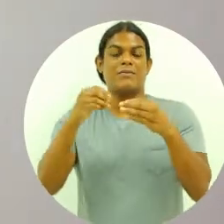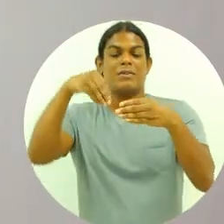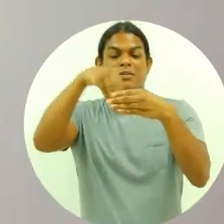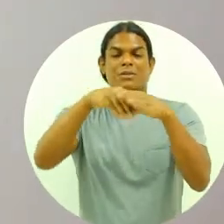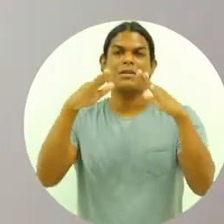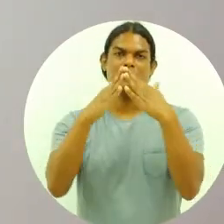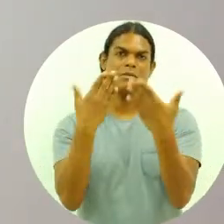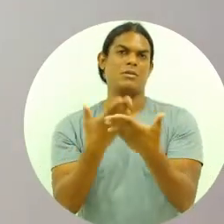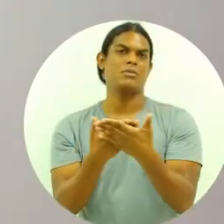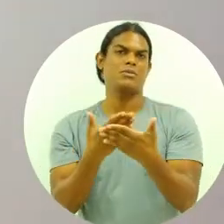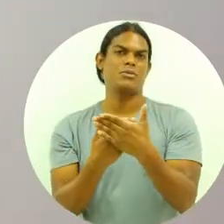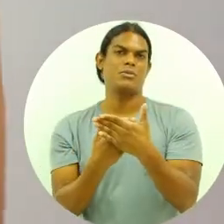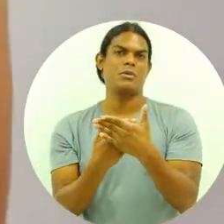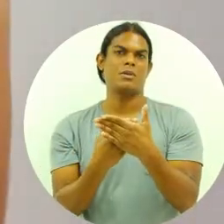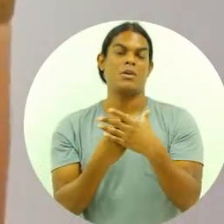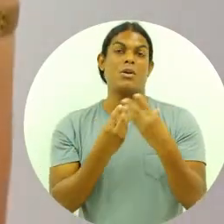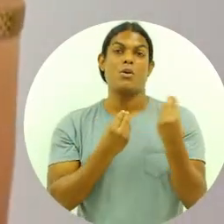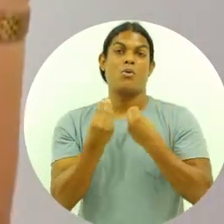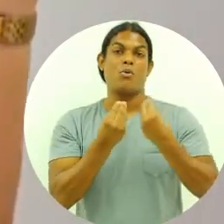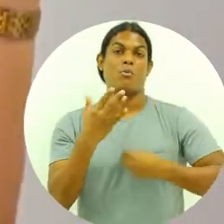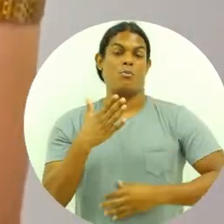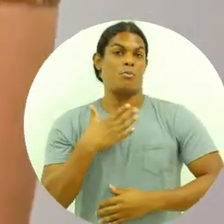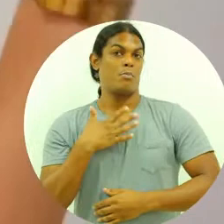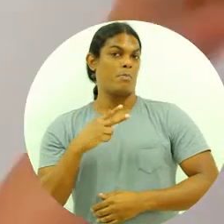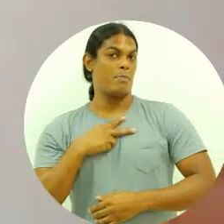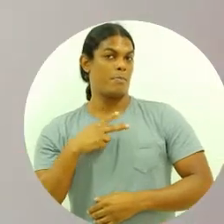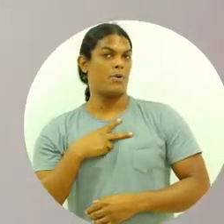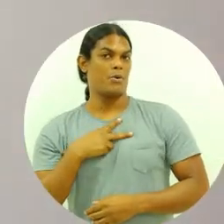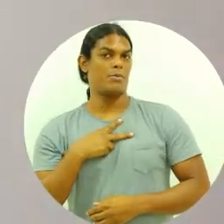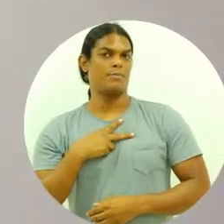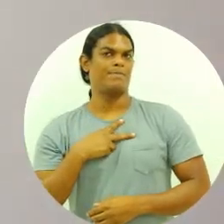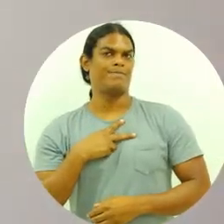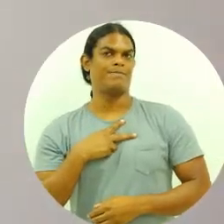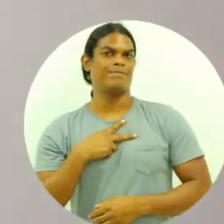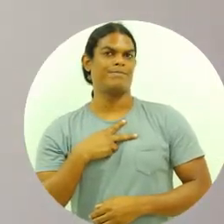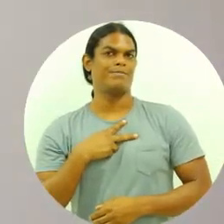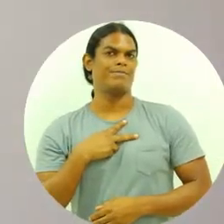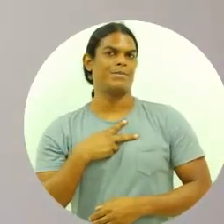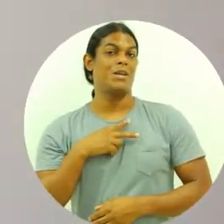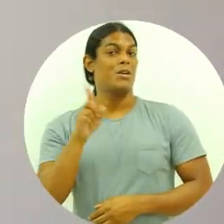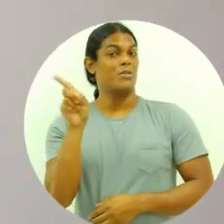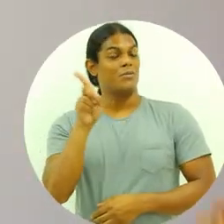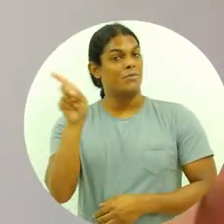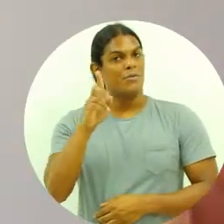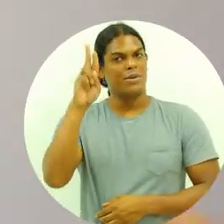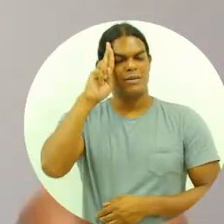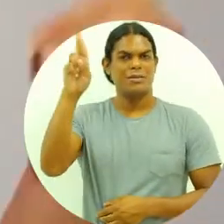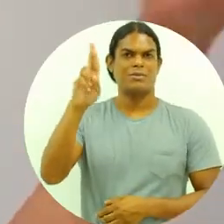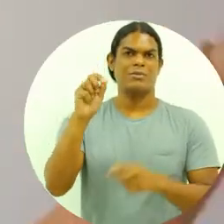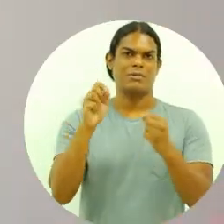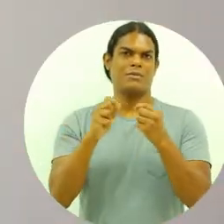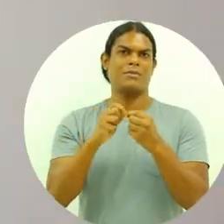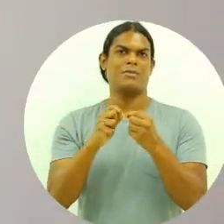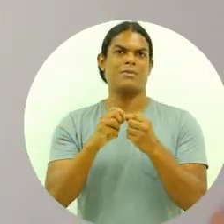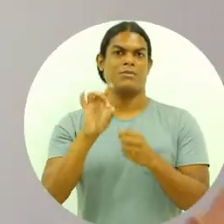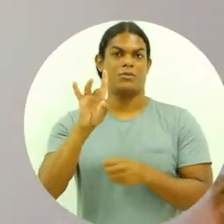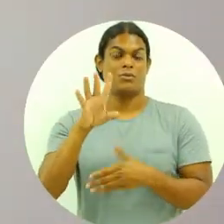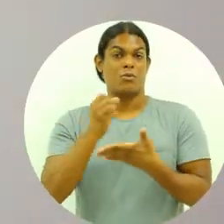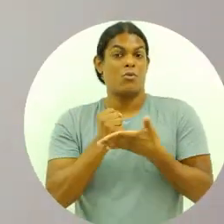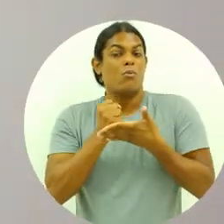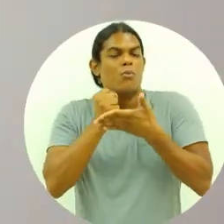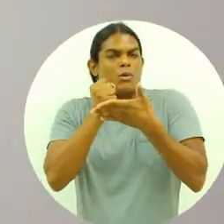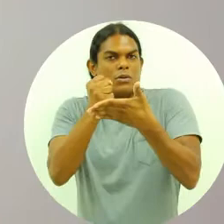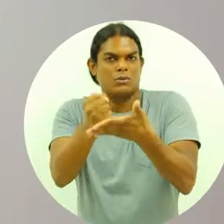administração pública pode ser imputado à pessoa, o aspecto pessoal